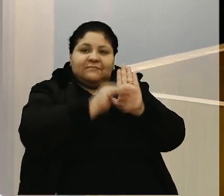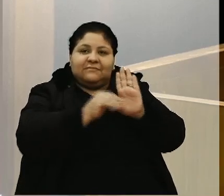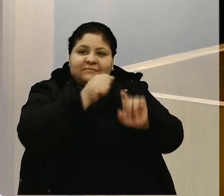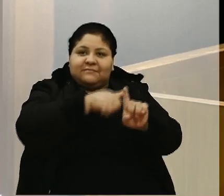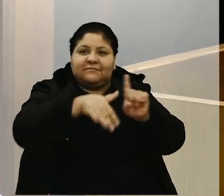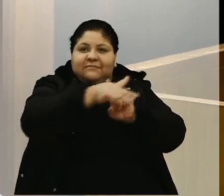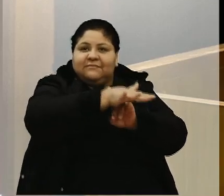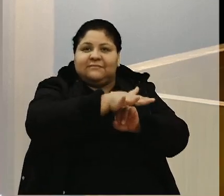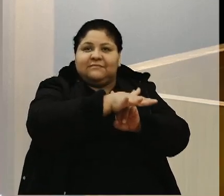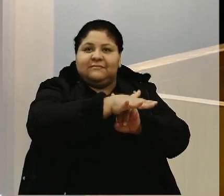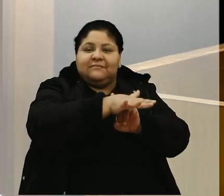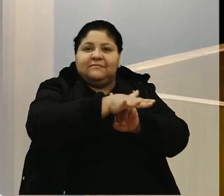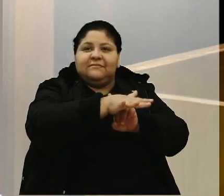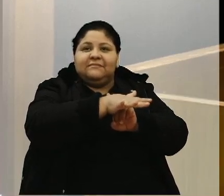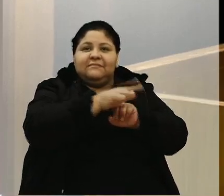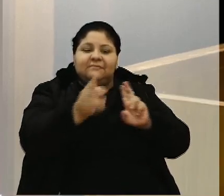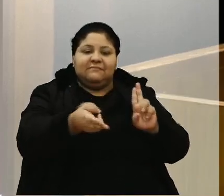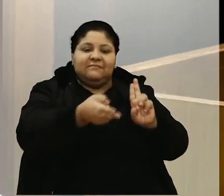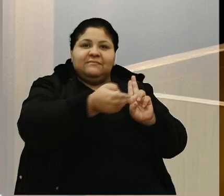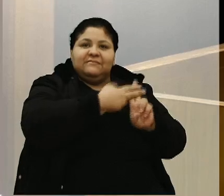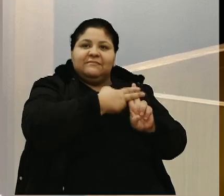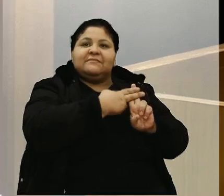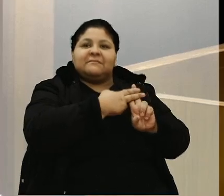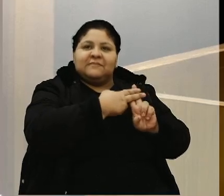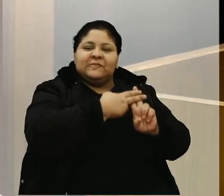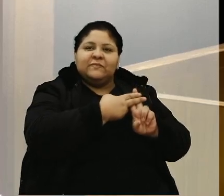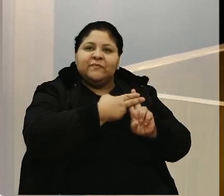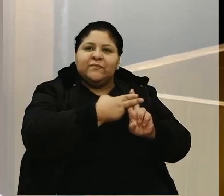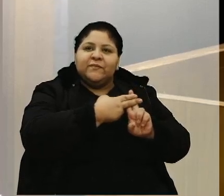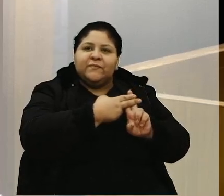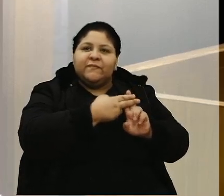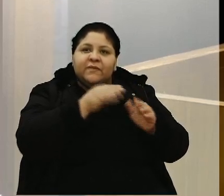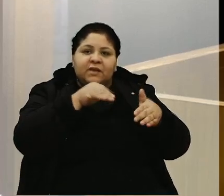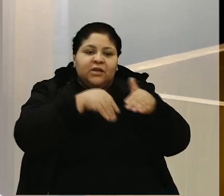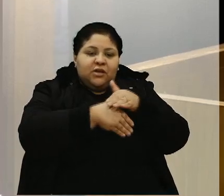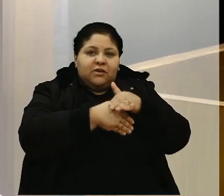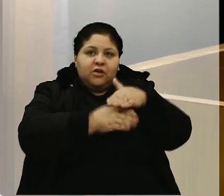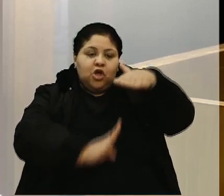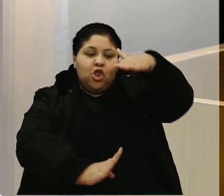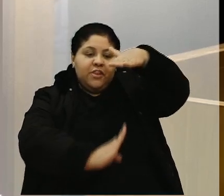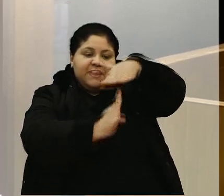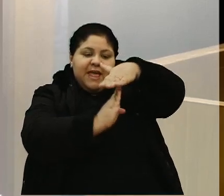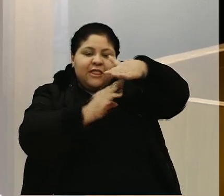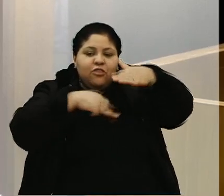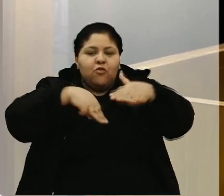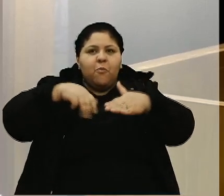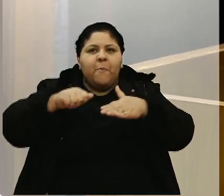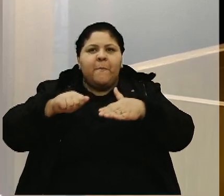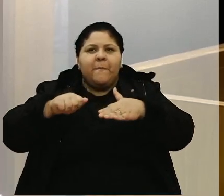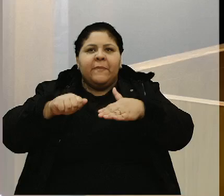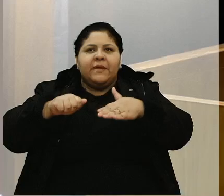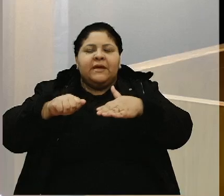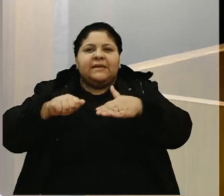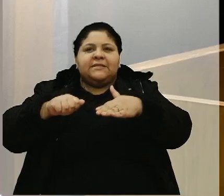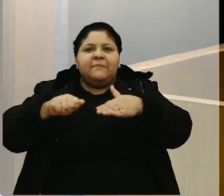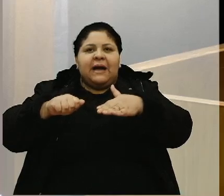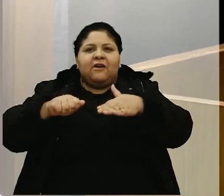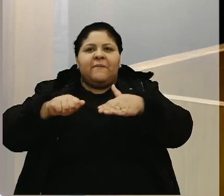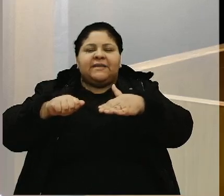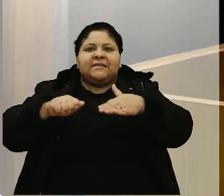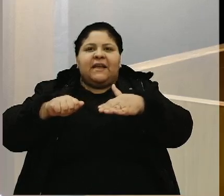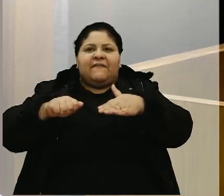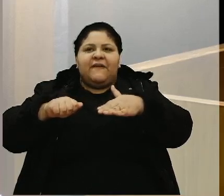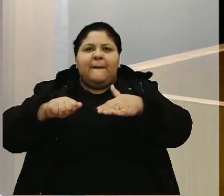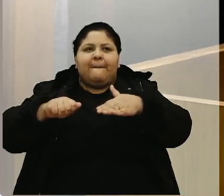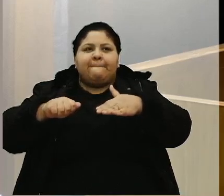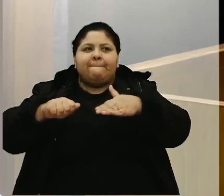social, a gente não faz o SUS. Nos ajudem na recomposição do teto MAC, colegas vereadores. A UPA não